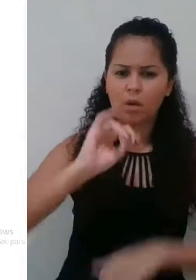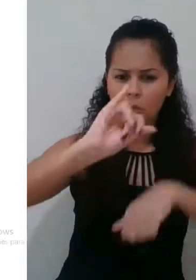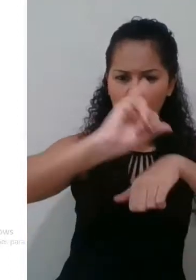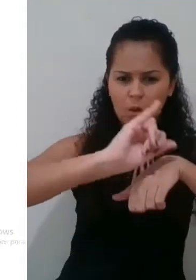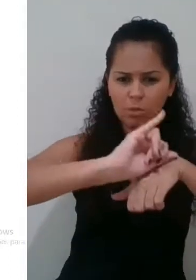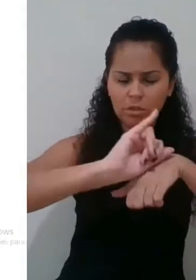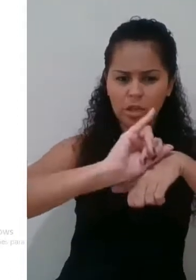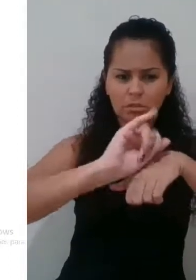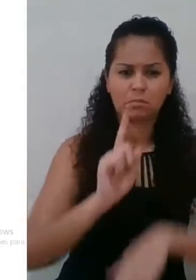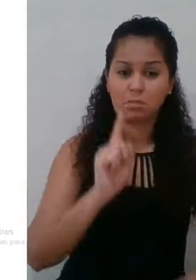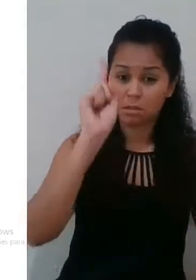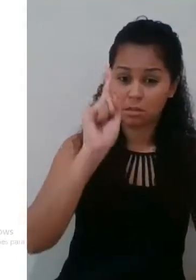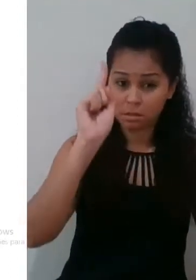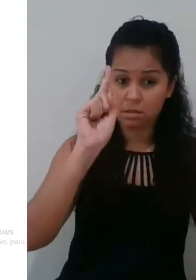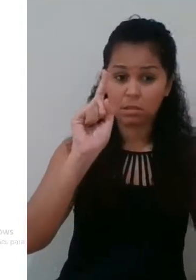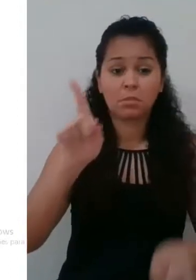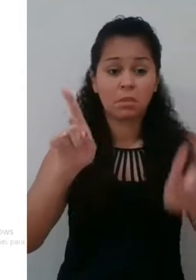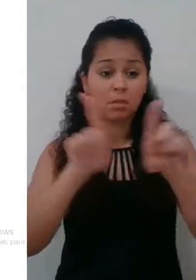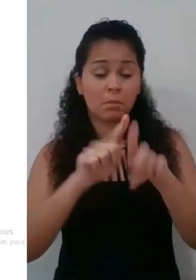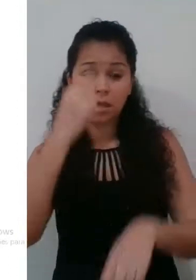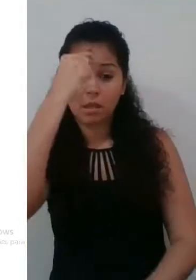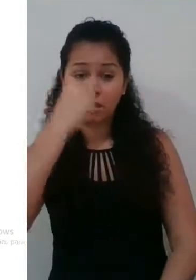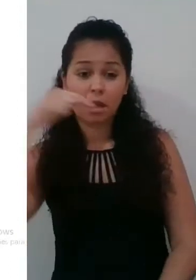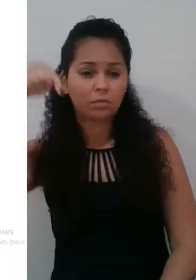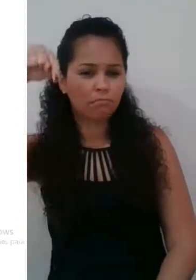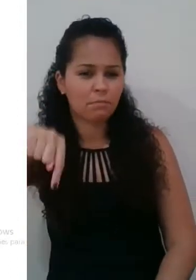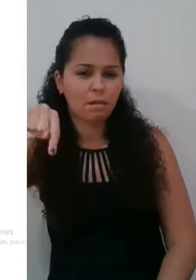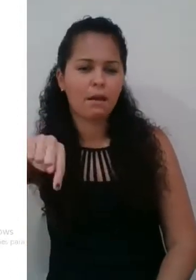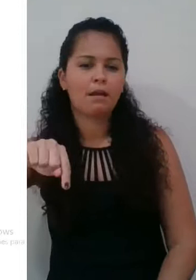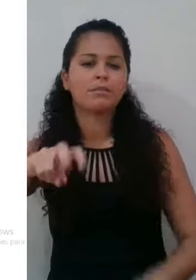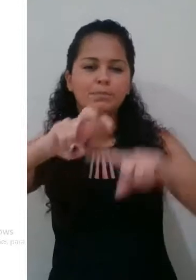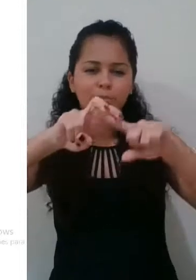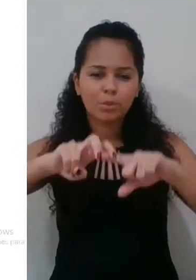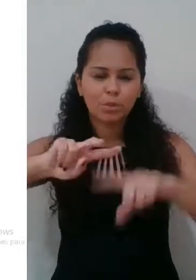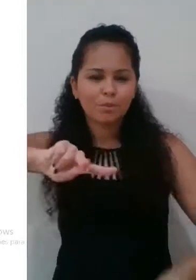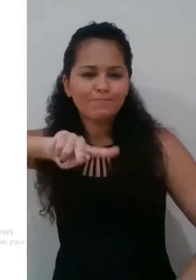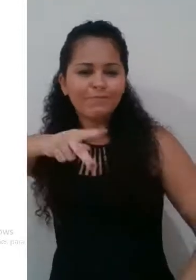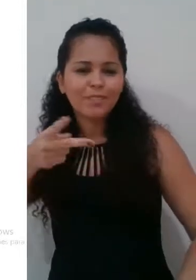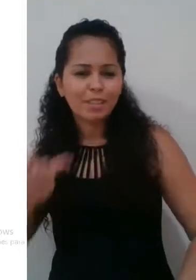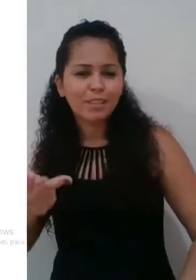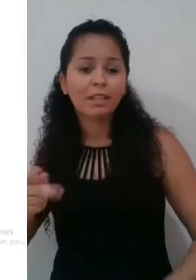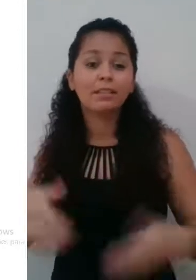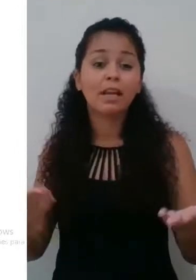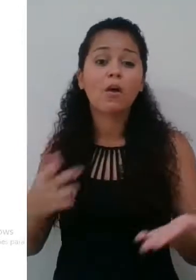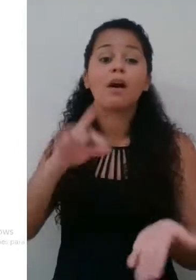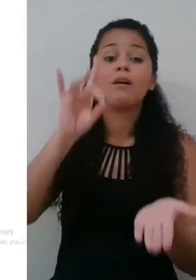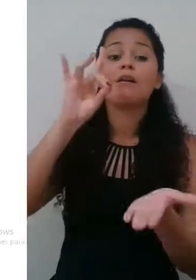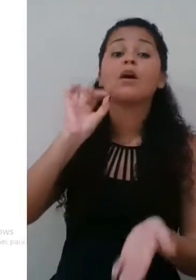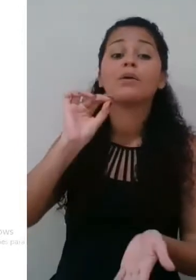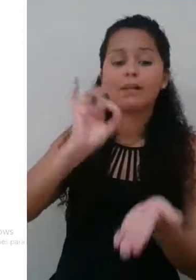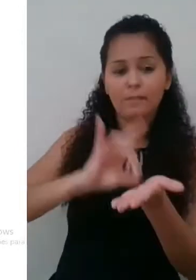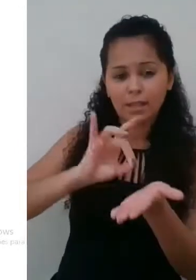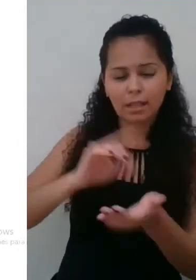cima, a imagem de cabeça para baixo. Então é uma imagem invertida. Toda imagem invertida é real. E a gente olha aqui os tamanhos, a